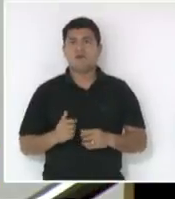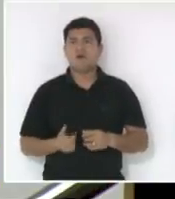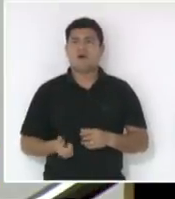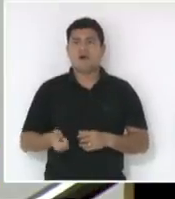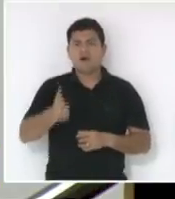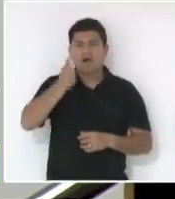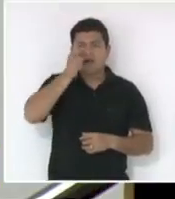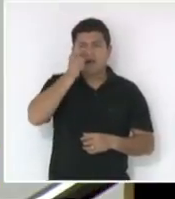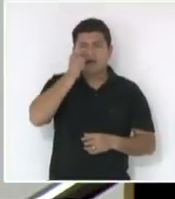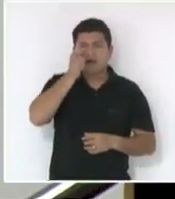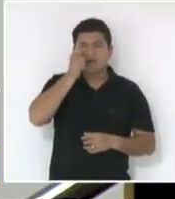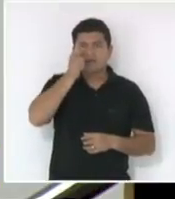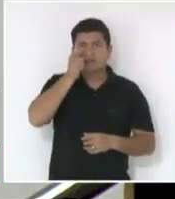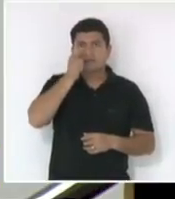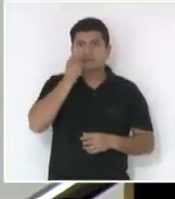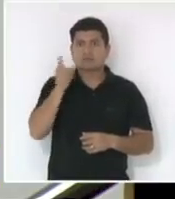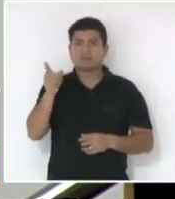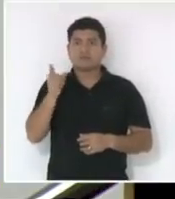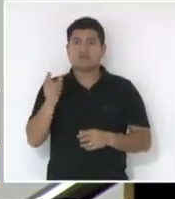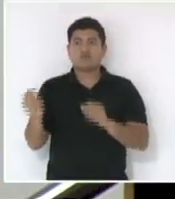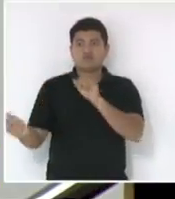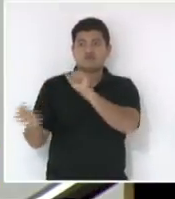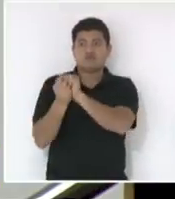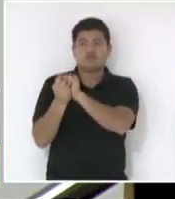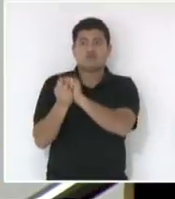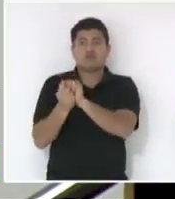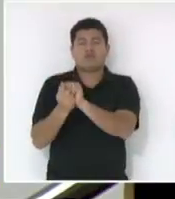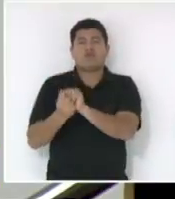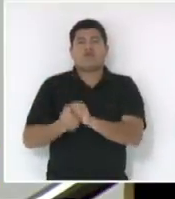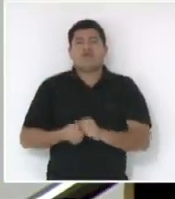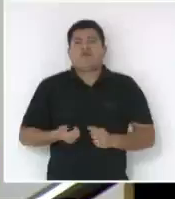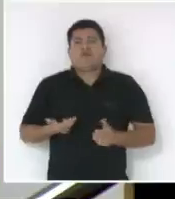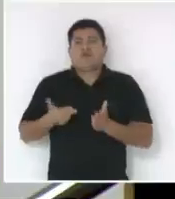acompanhando o prefeito de Navegantes.